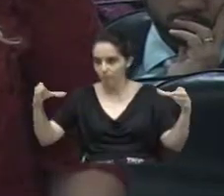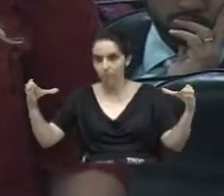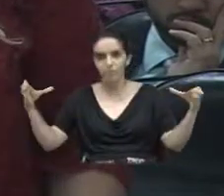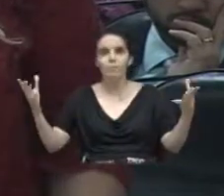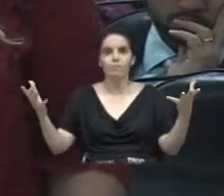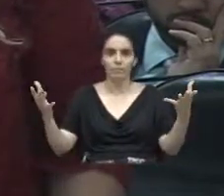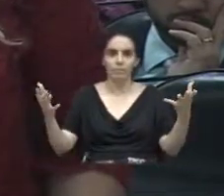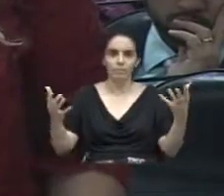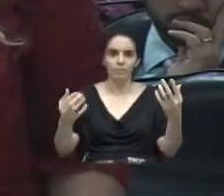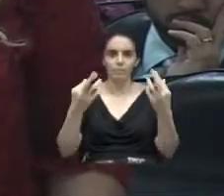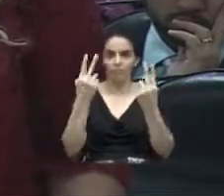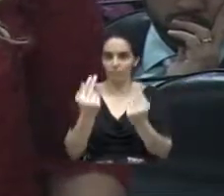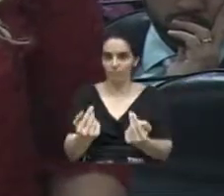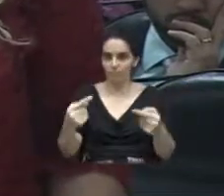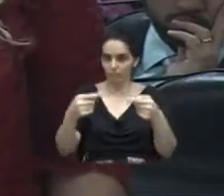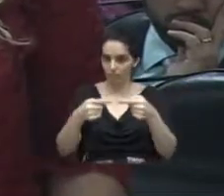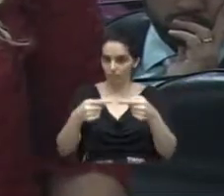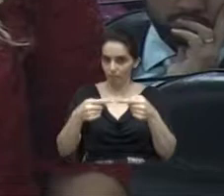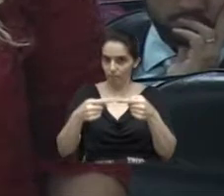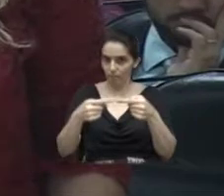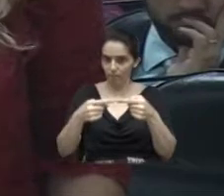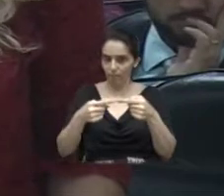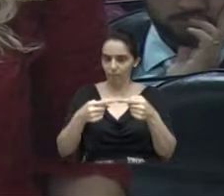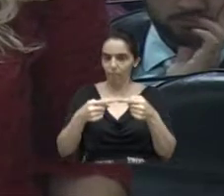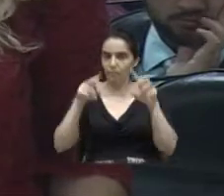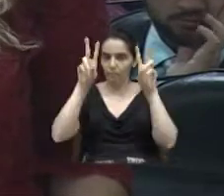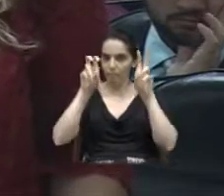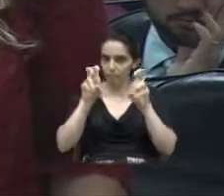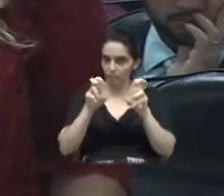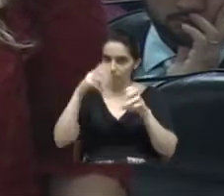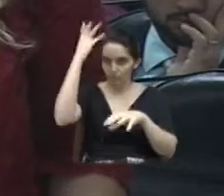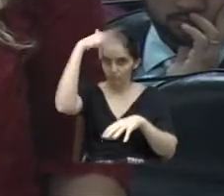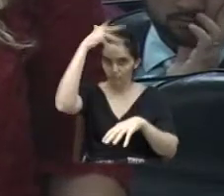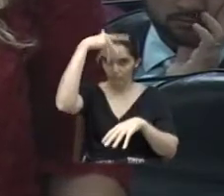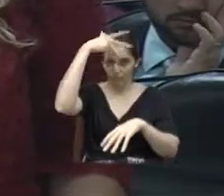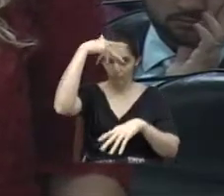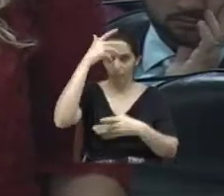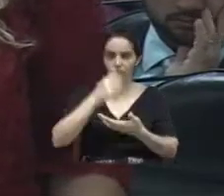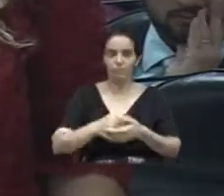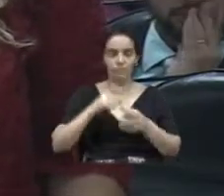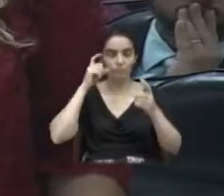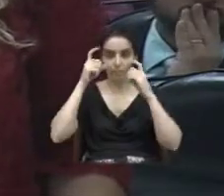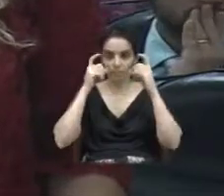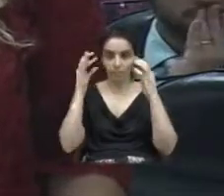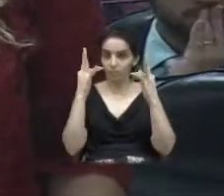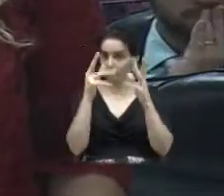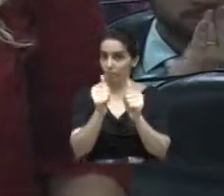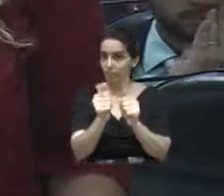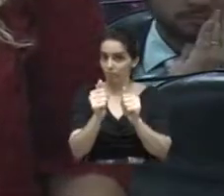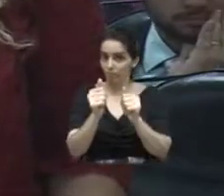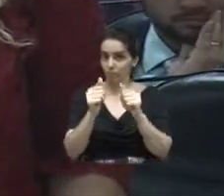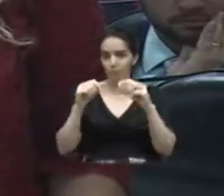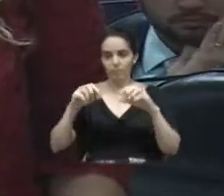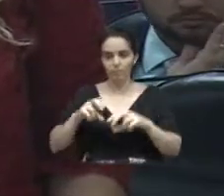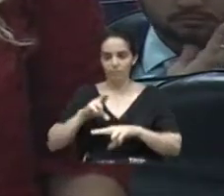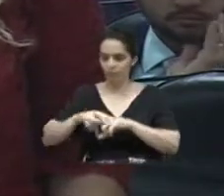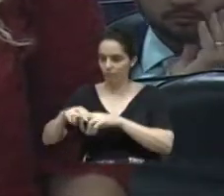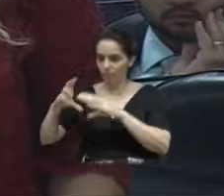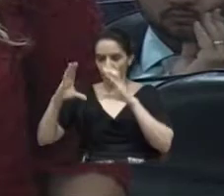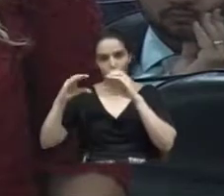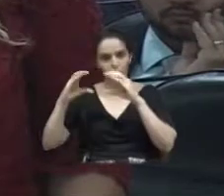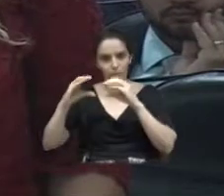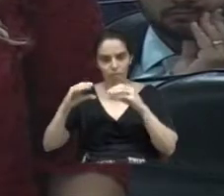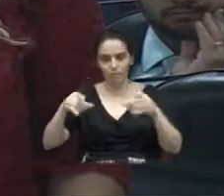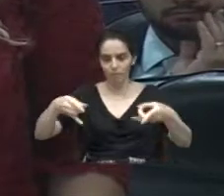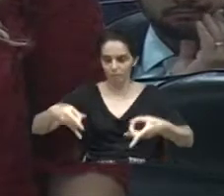fala da vereadora Érica, que é a nossa preocupação de todos aqui, na questão de móveis velhos, que acaba, a